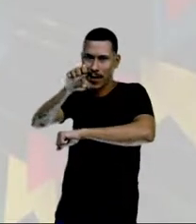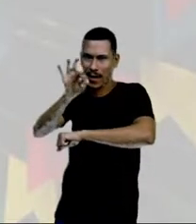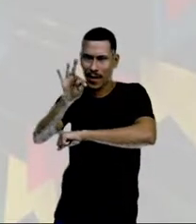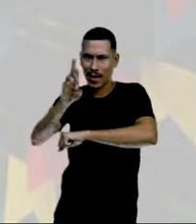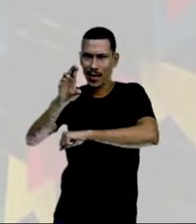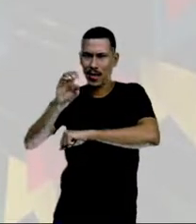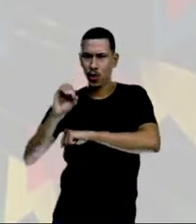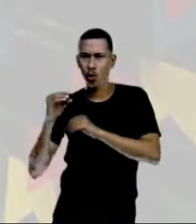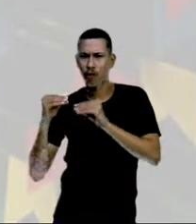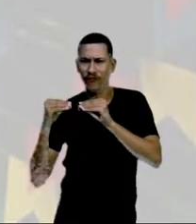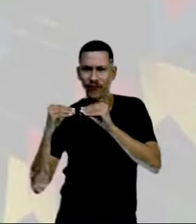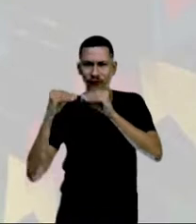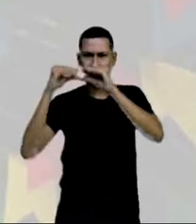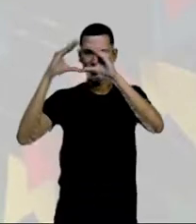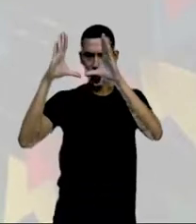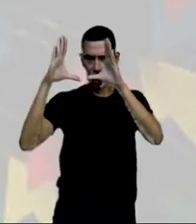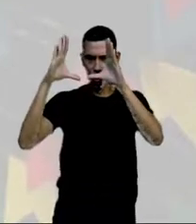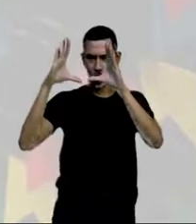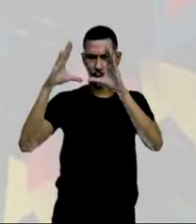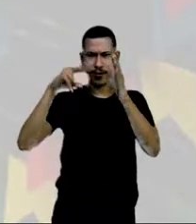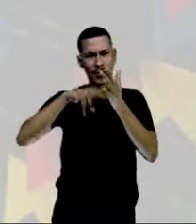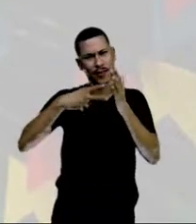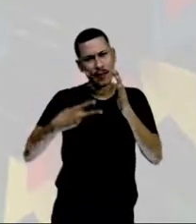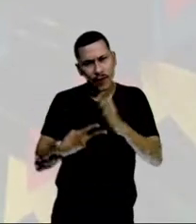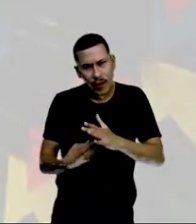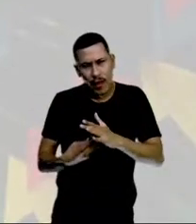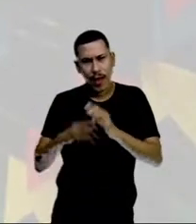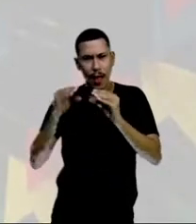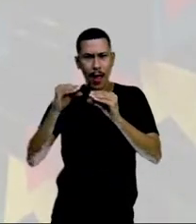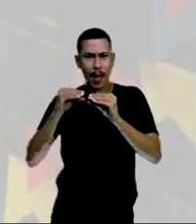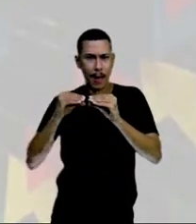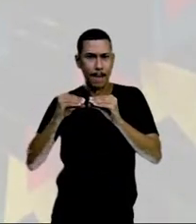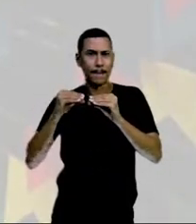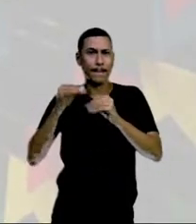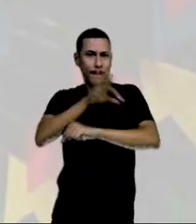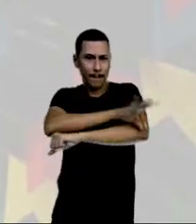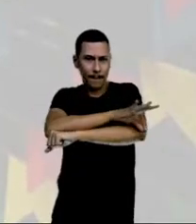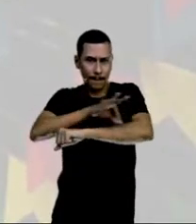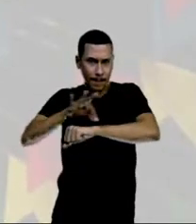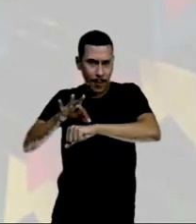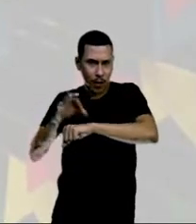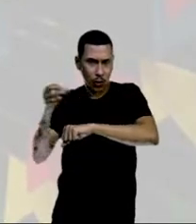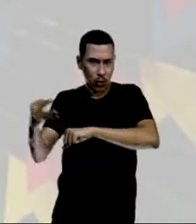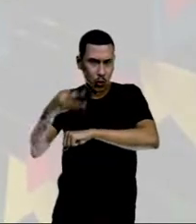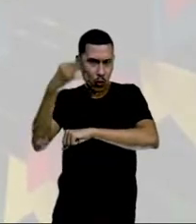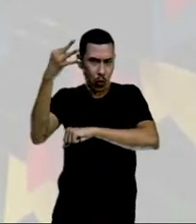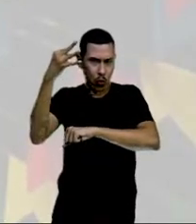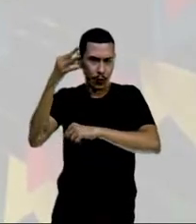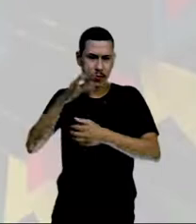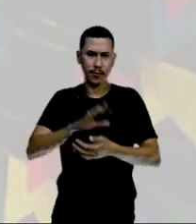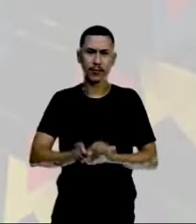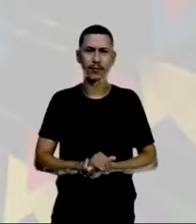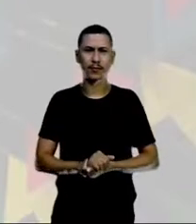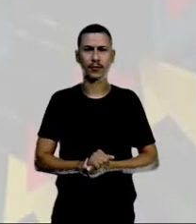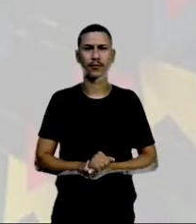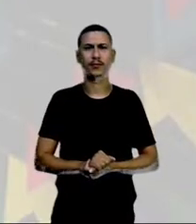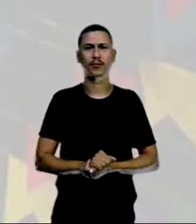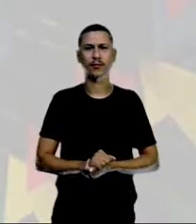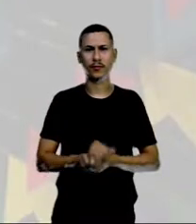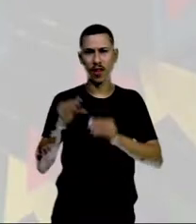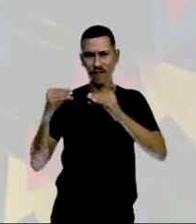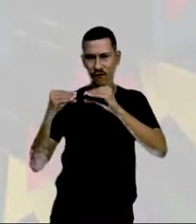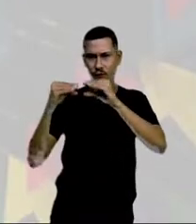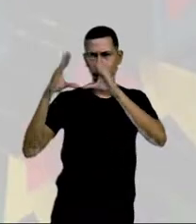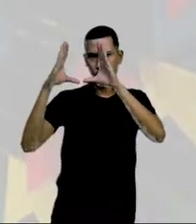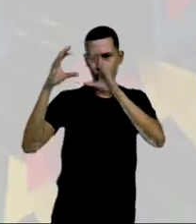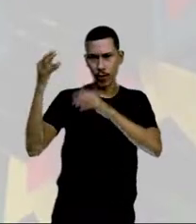volume calculado vai ser em metro cúbico, tá bom? Metro é m, unidade de comprimento, e o